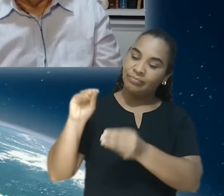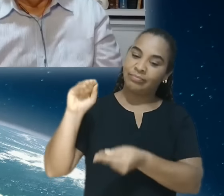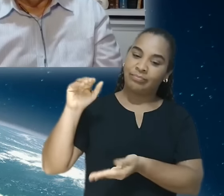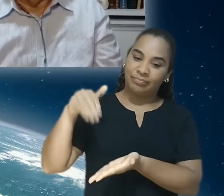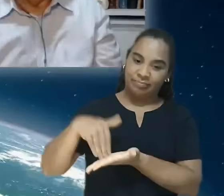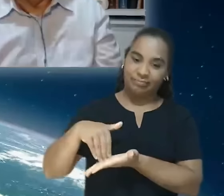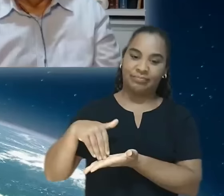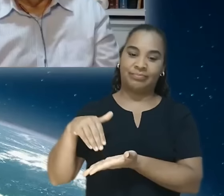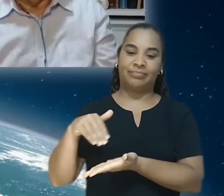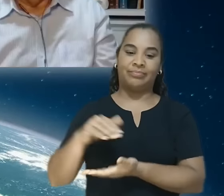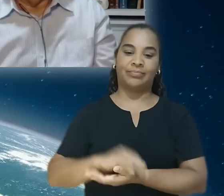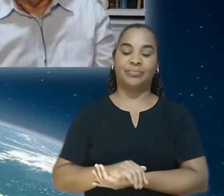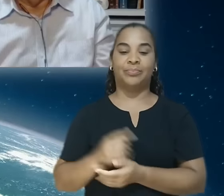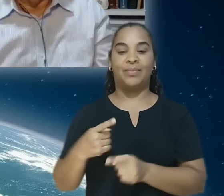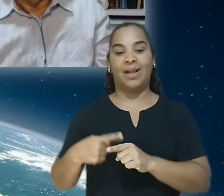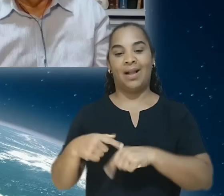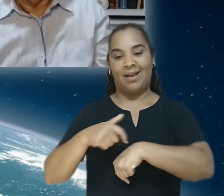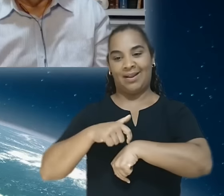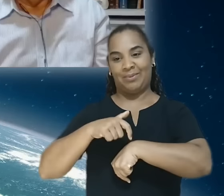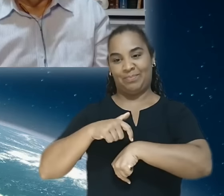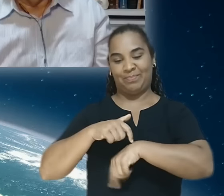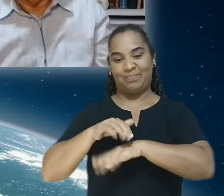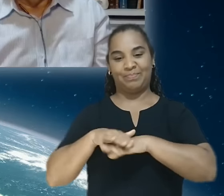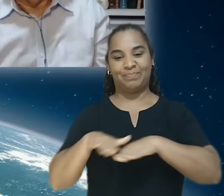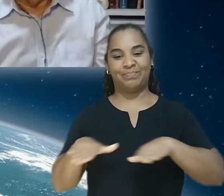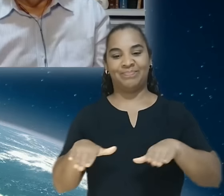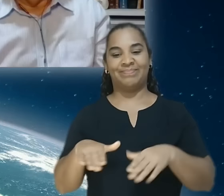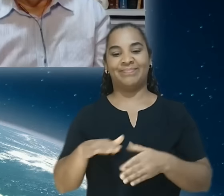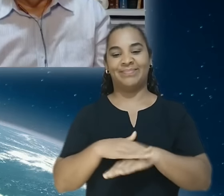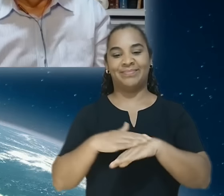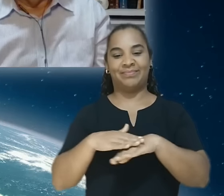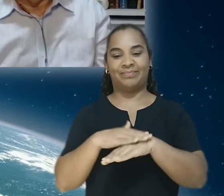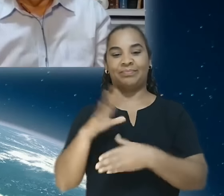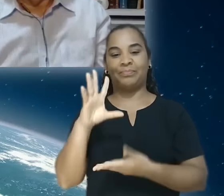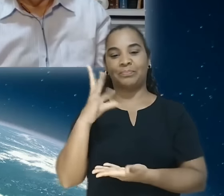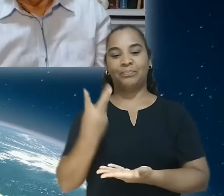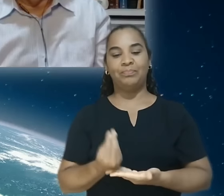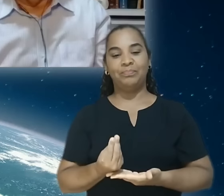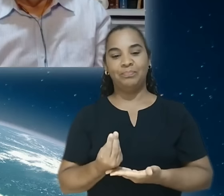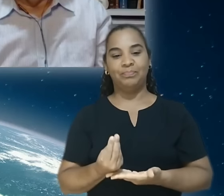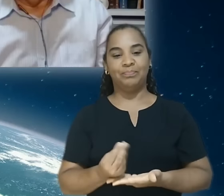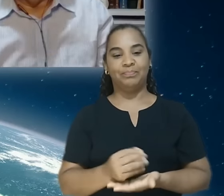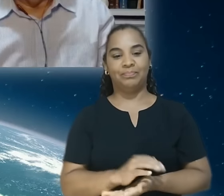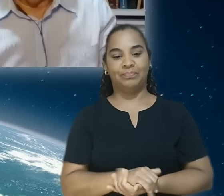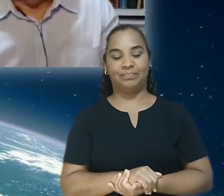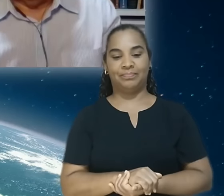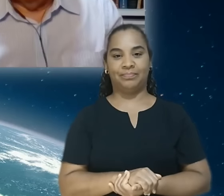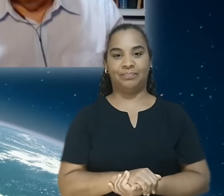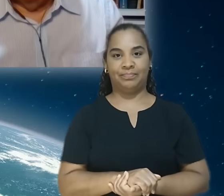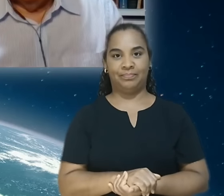Já que chegamos Ao final Do nosso Conversando Sobre espiritismo De hoje